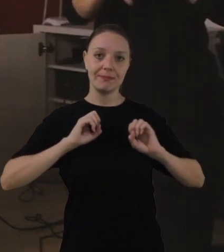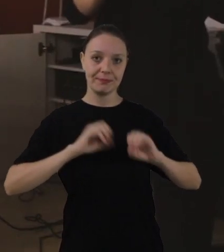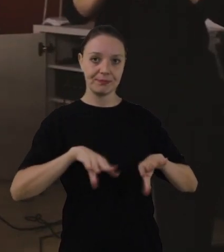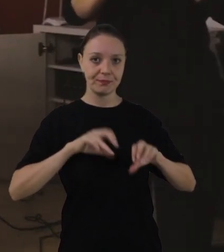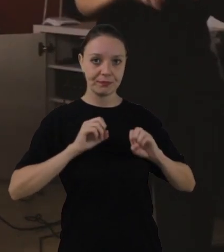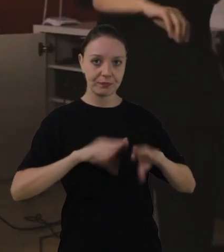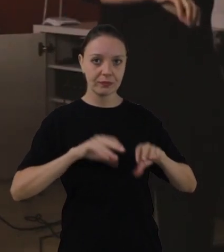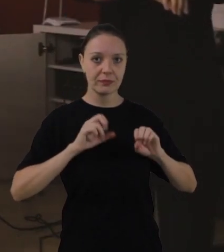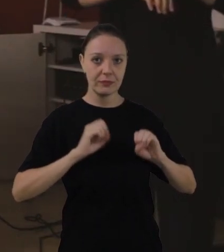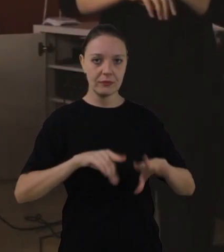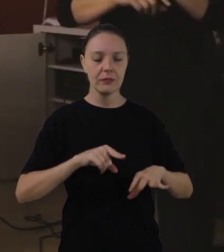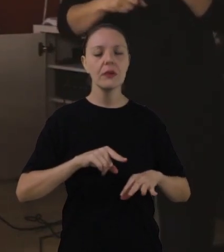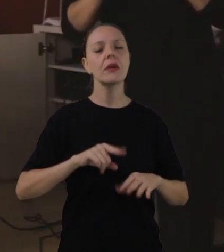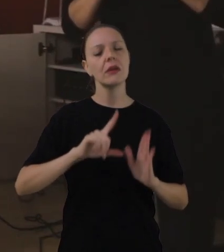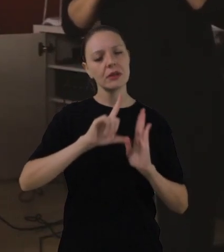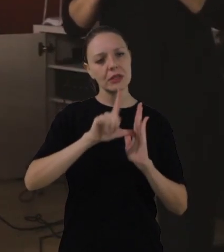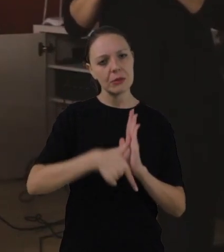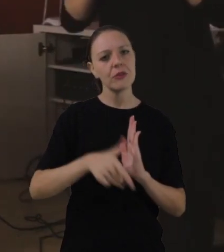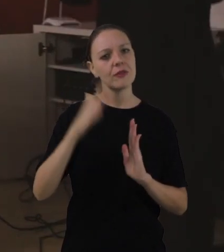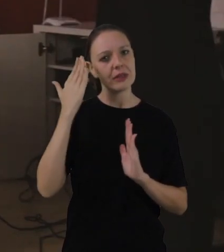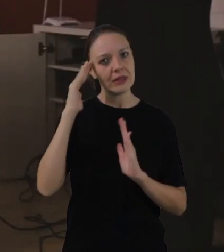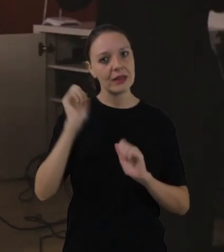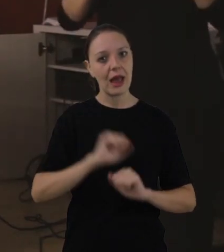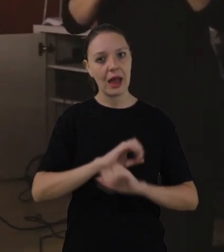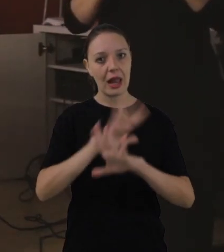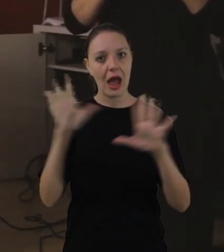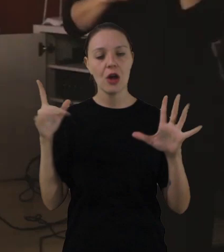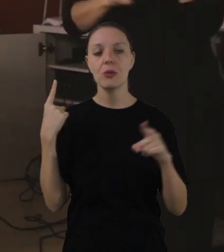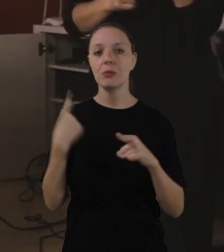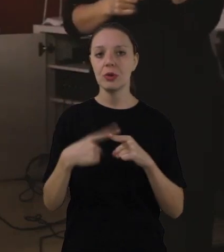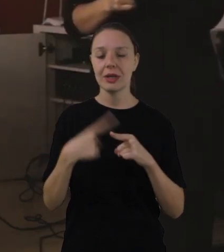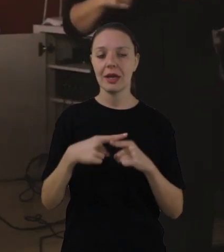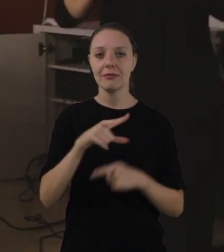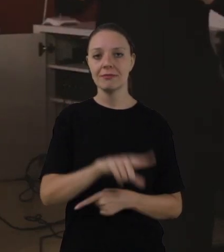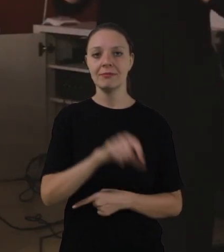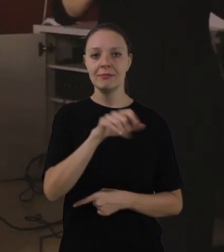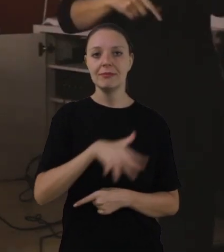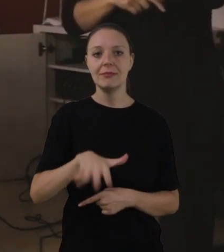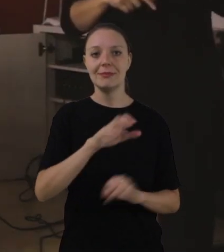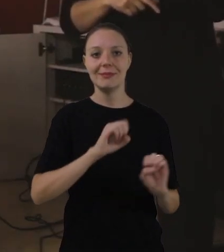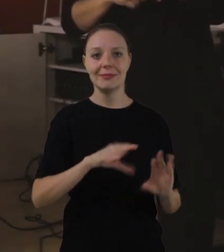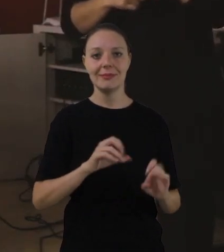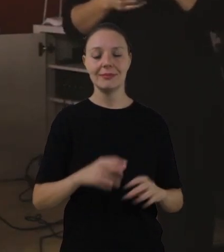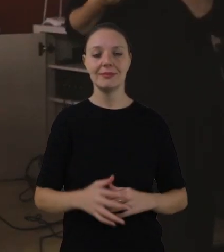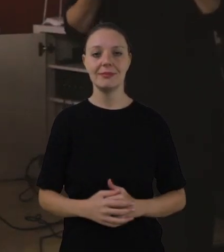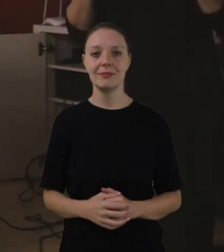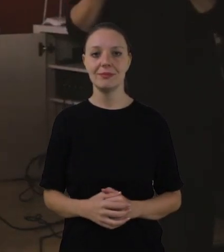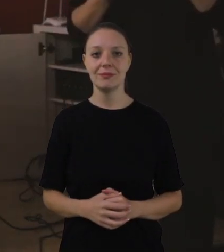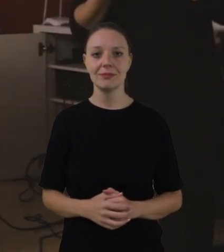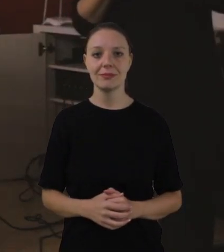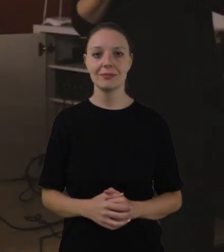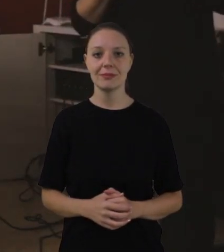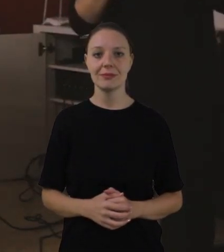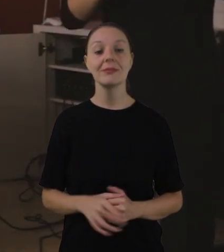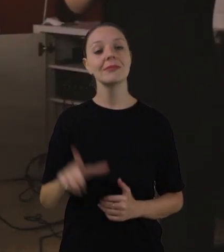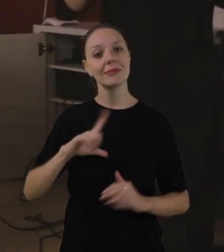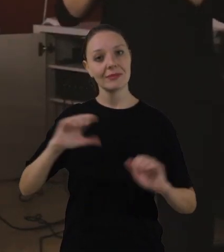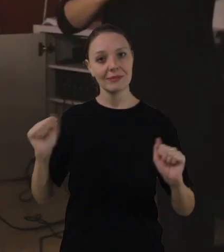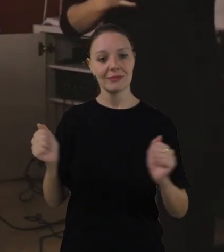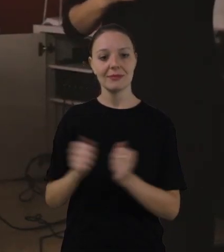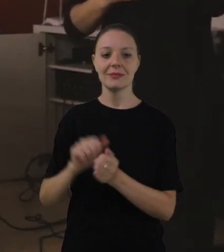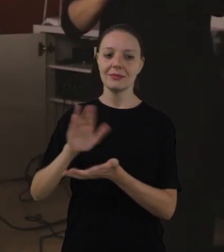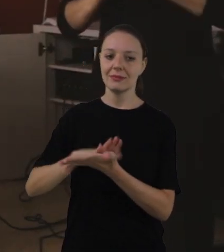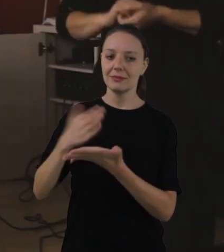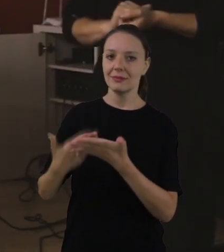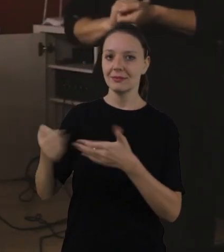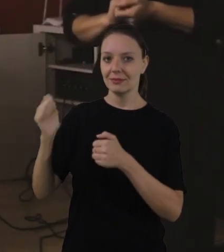educacional, né? E a gente já vai entender por que a gente optou por atuar nessa área. Temos aqui a Thaís, nossa intérprete,